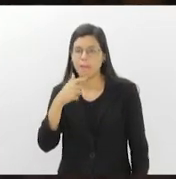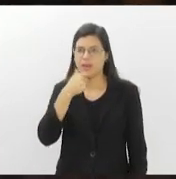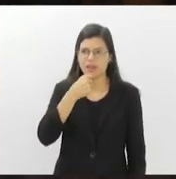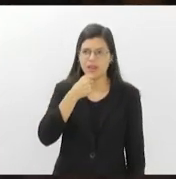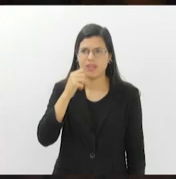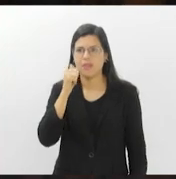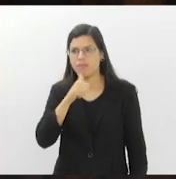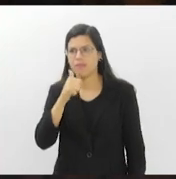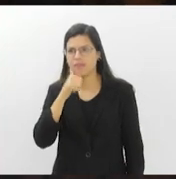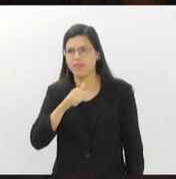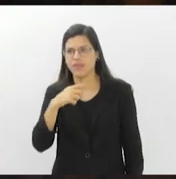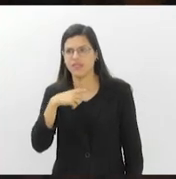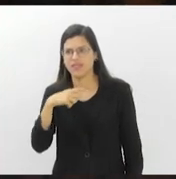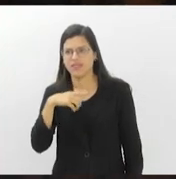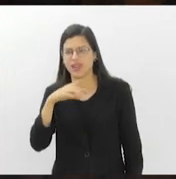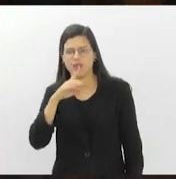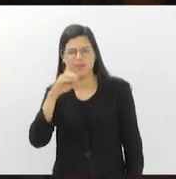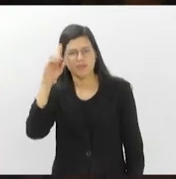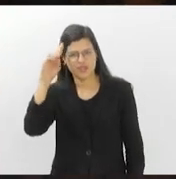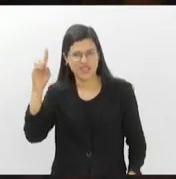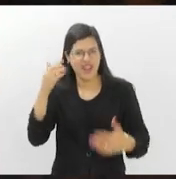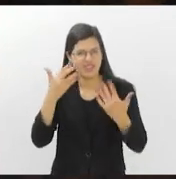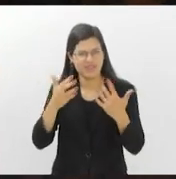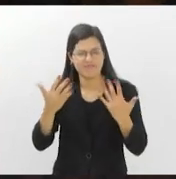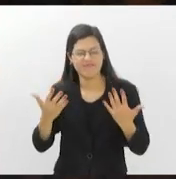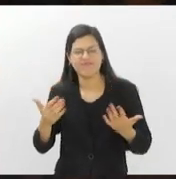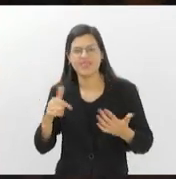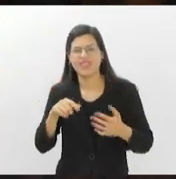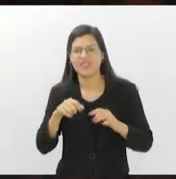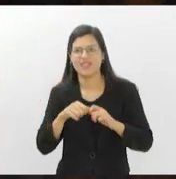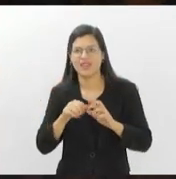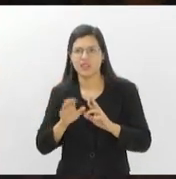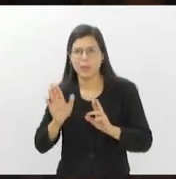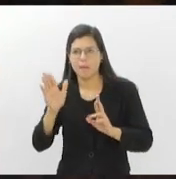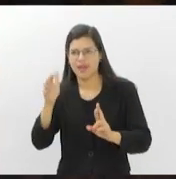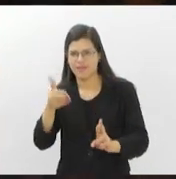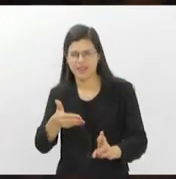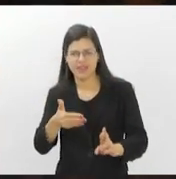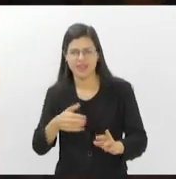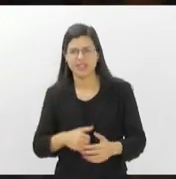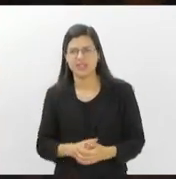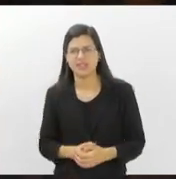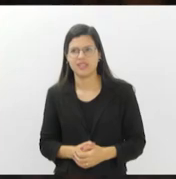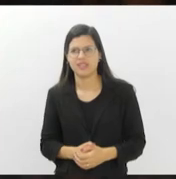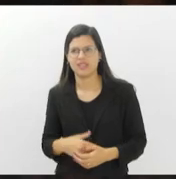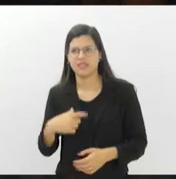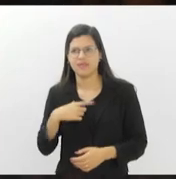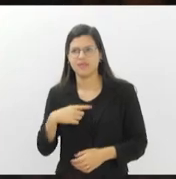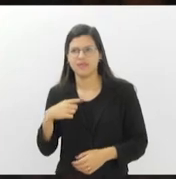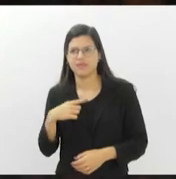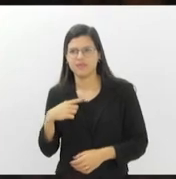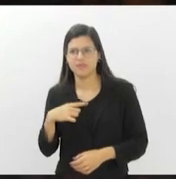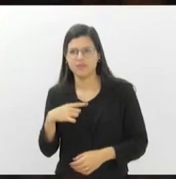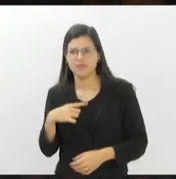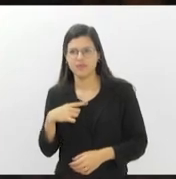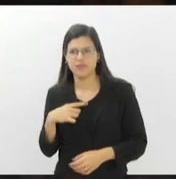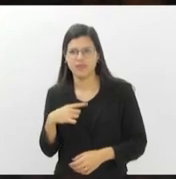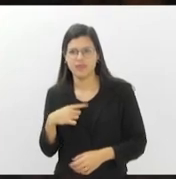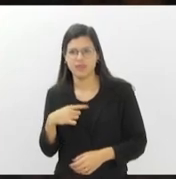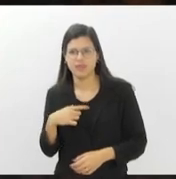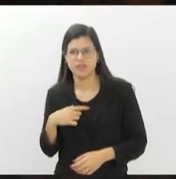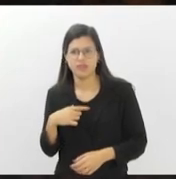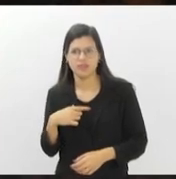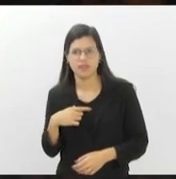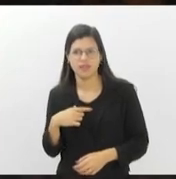meninas têm a data delas. Então, aí faz a referência, tem lá uma parte